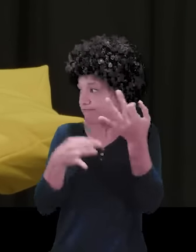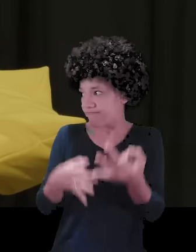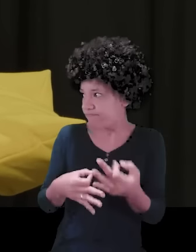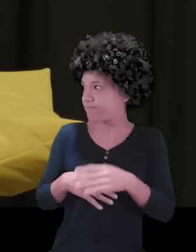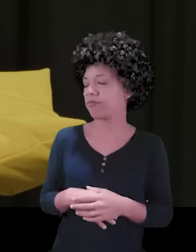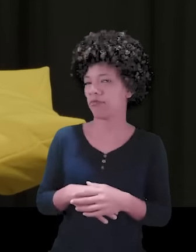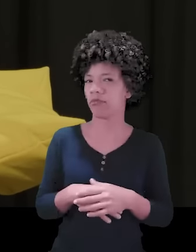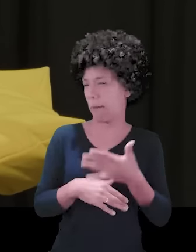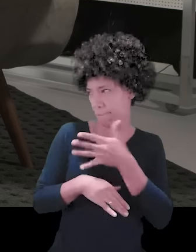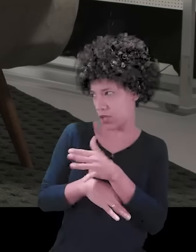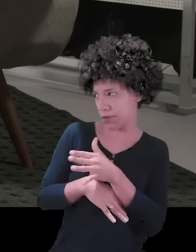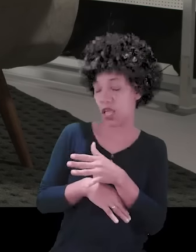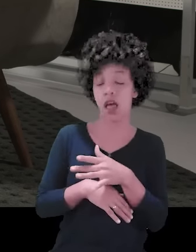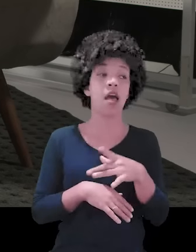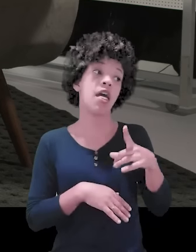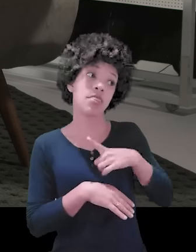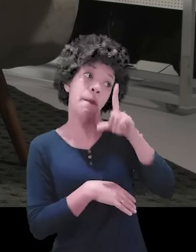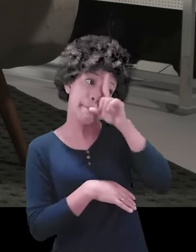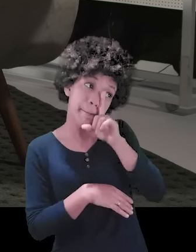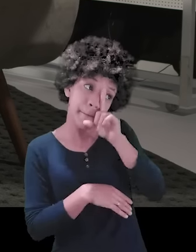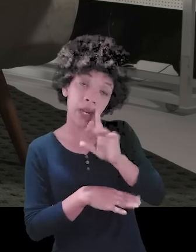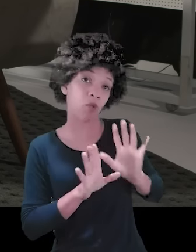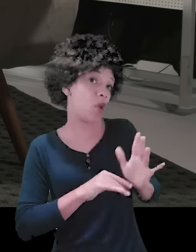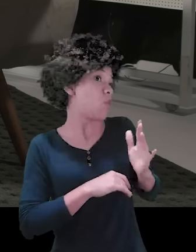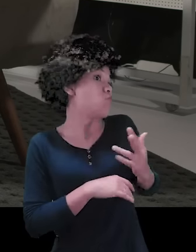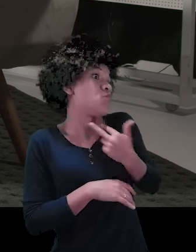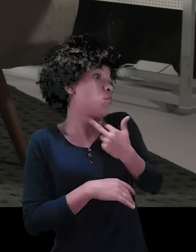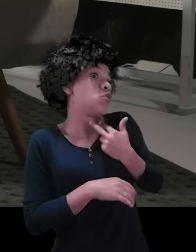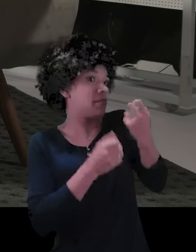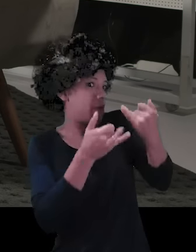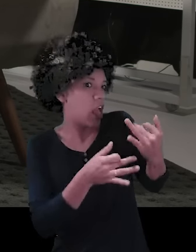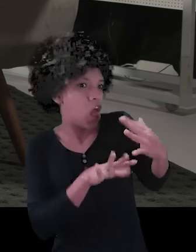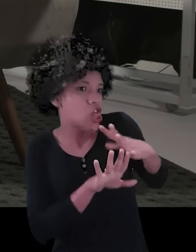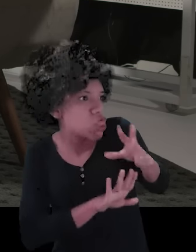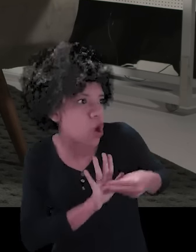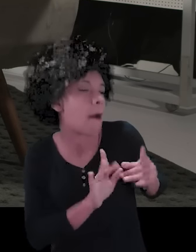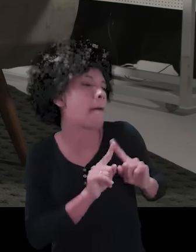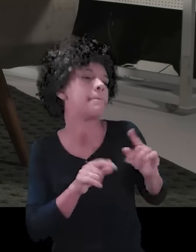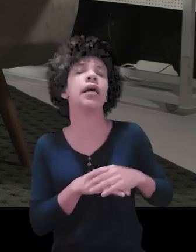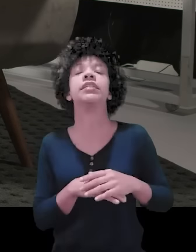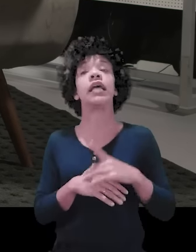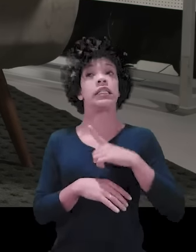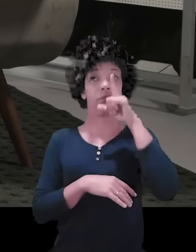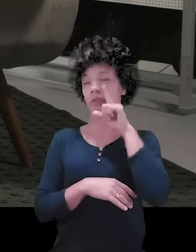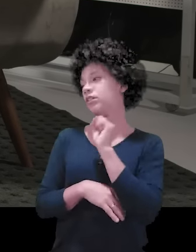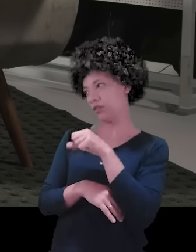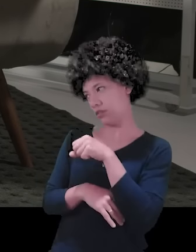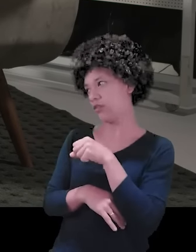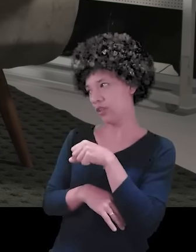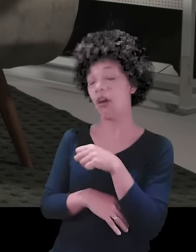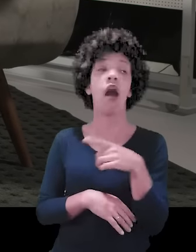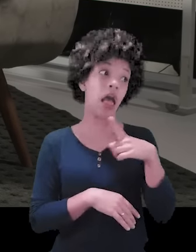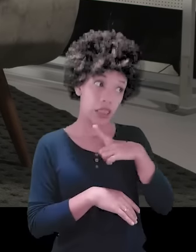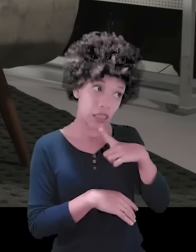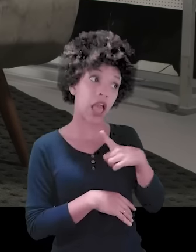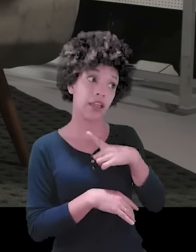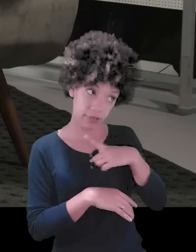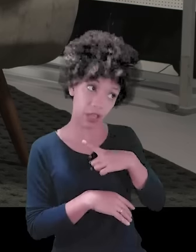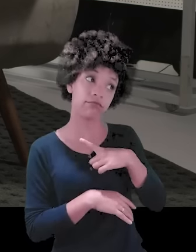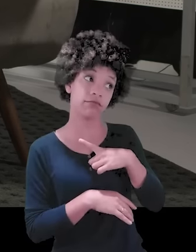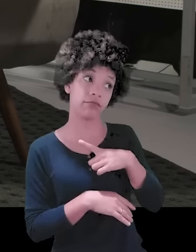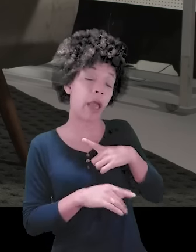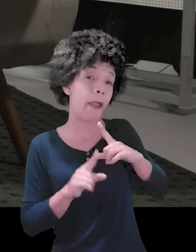Total terá mais ou menos isso risco eu não posso final lugar mais assim juízo existe Com certeza existe